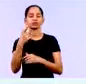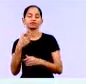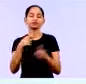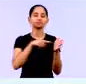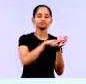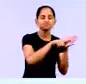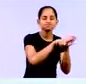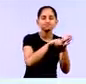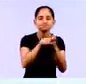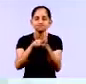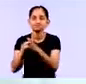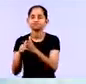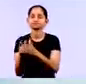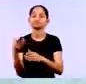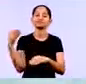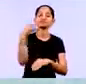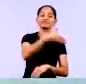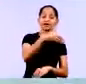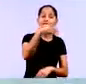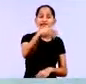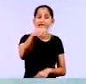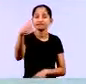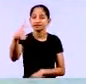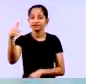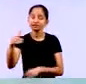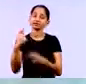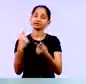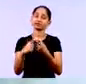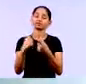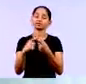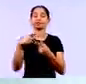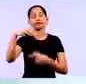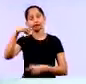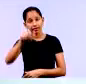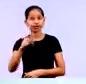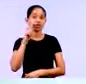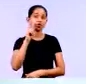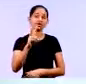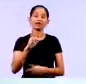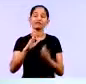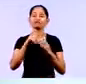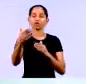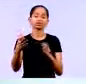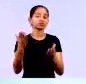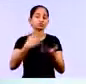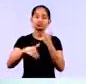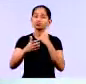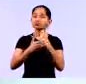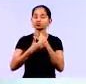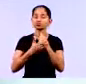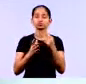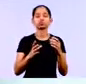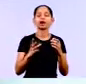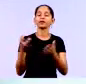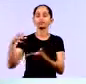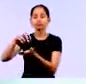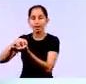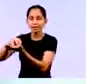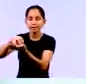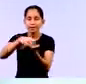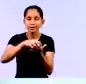o orçamento e tem que ter uma visão macro. Por quê? Porque todos os departamentos estão em